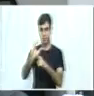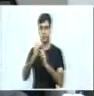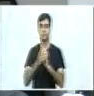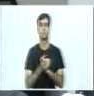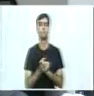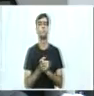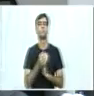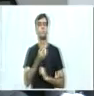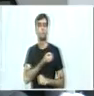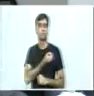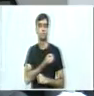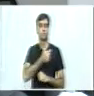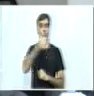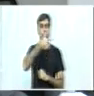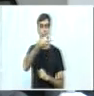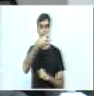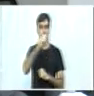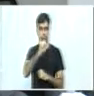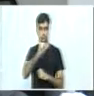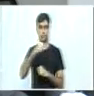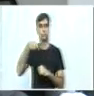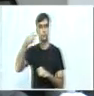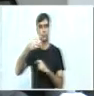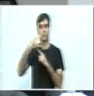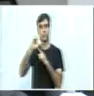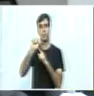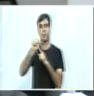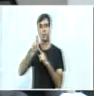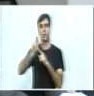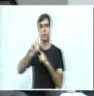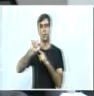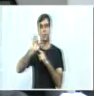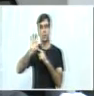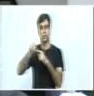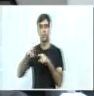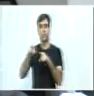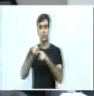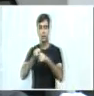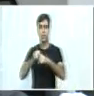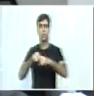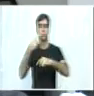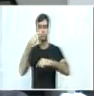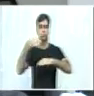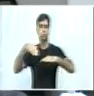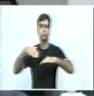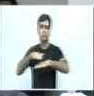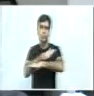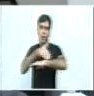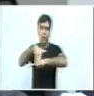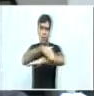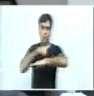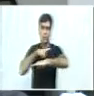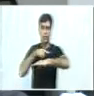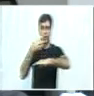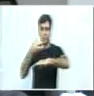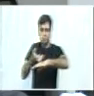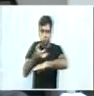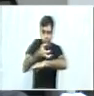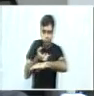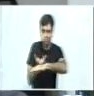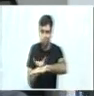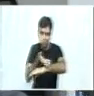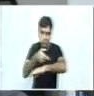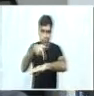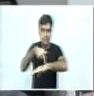Indicação 238 do vereador Carlitos, que providencie reparos em um buraco existente próximo à Igreja Nosso Senhor dos